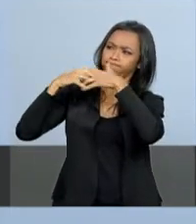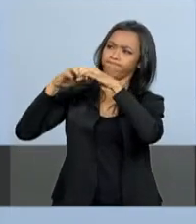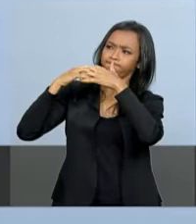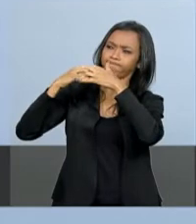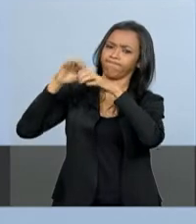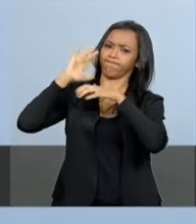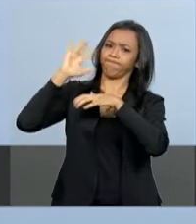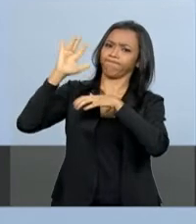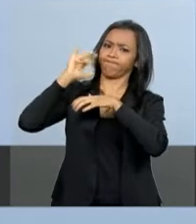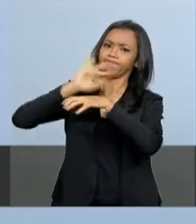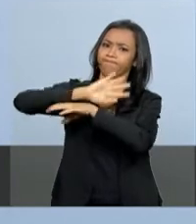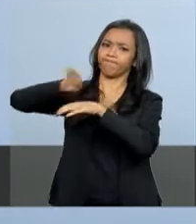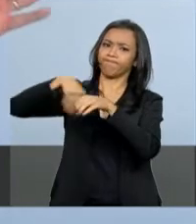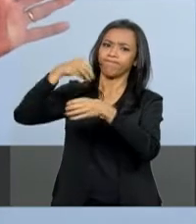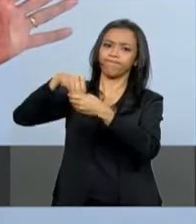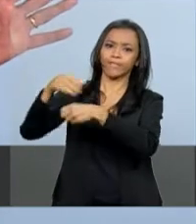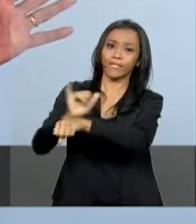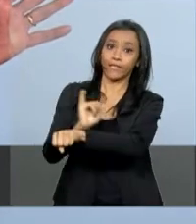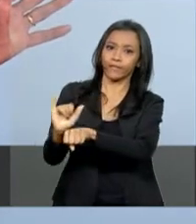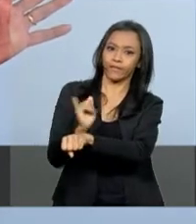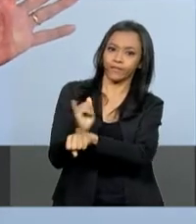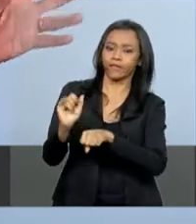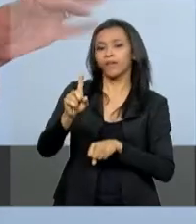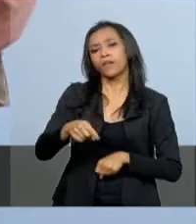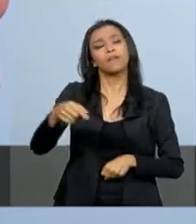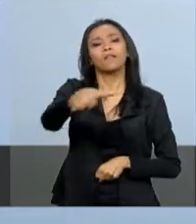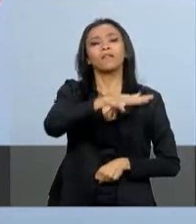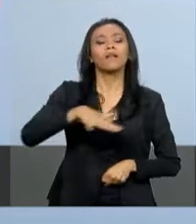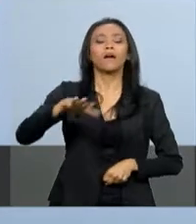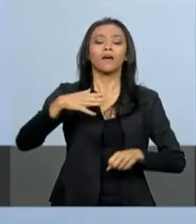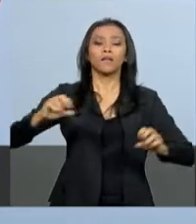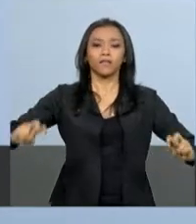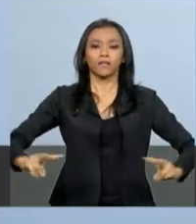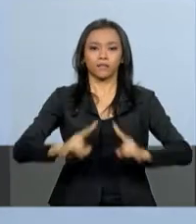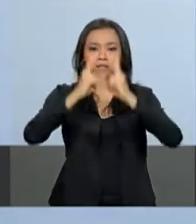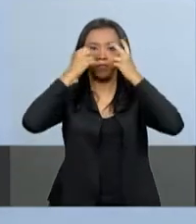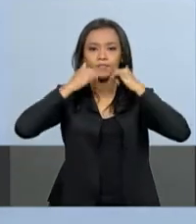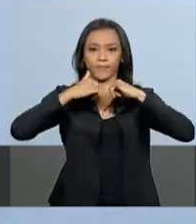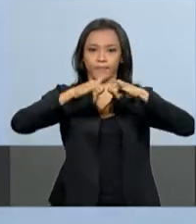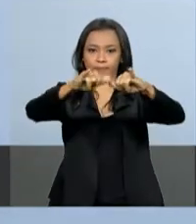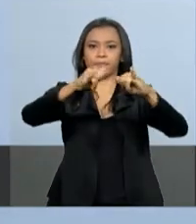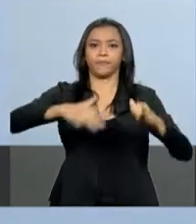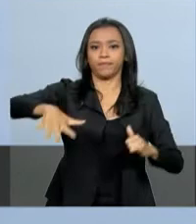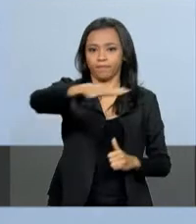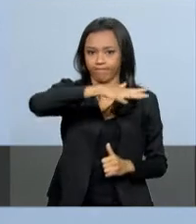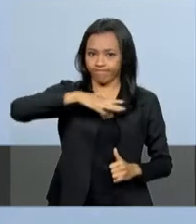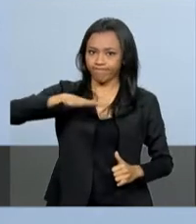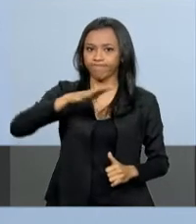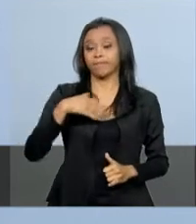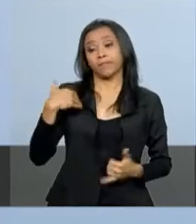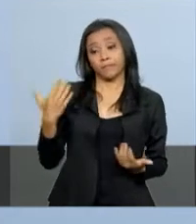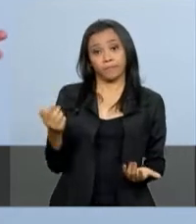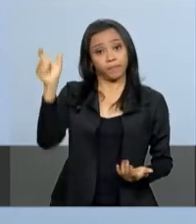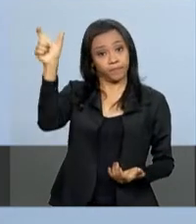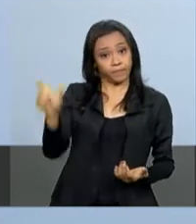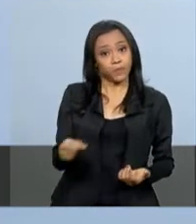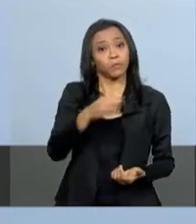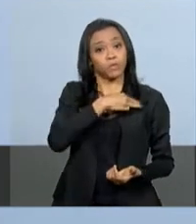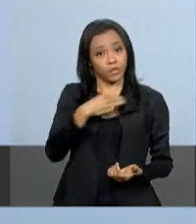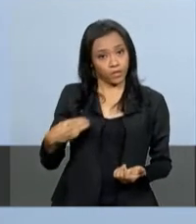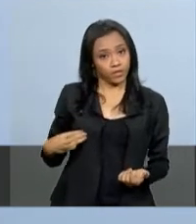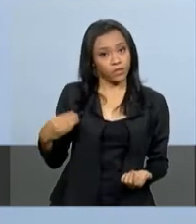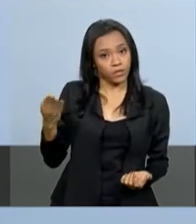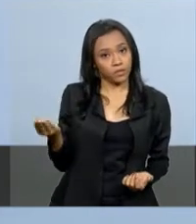método reforma do setor elétrico aliás o ministro moreira franco trouxe dados